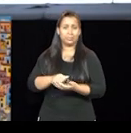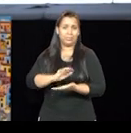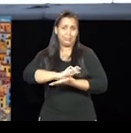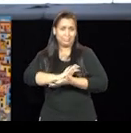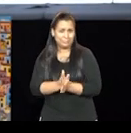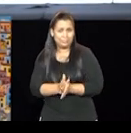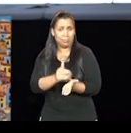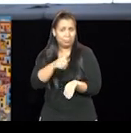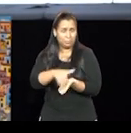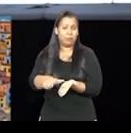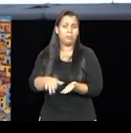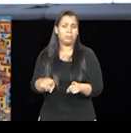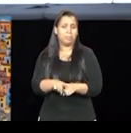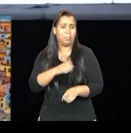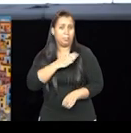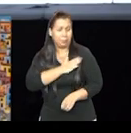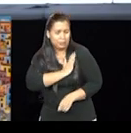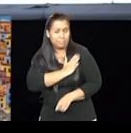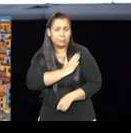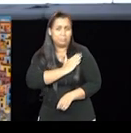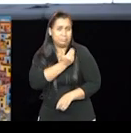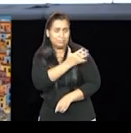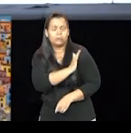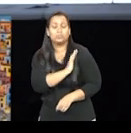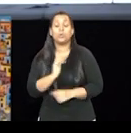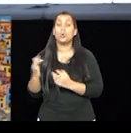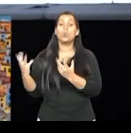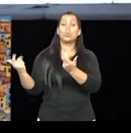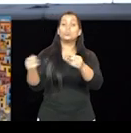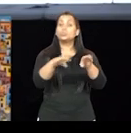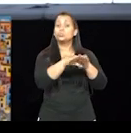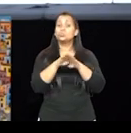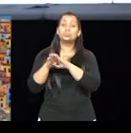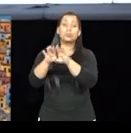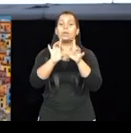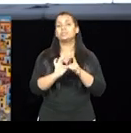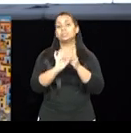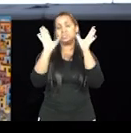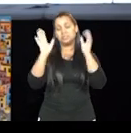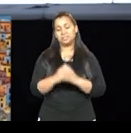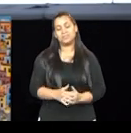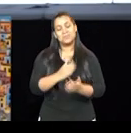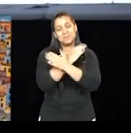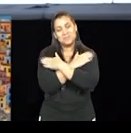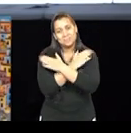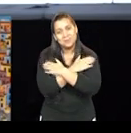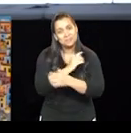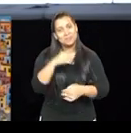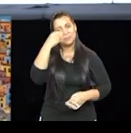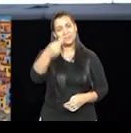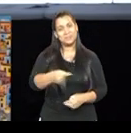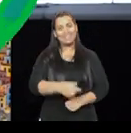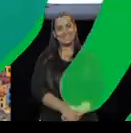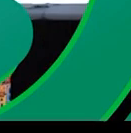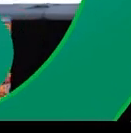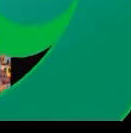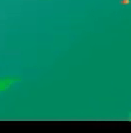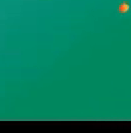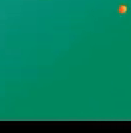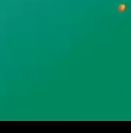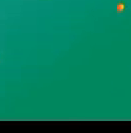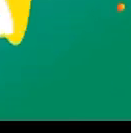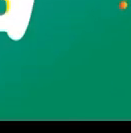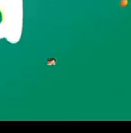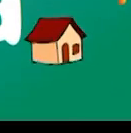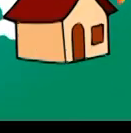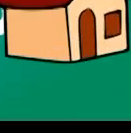sem preconceito, onde todos possamos ser iguais e livres. Um grande abraço e até a próxima!